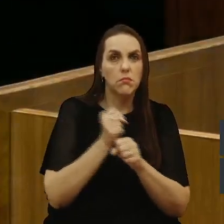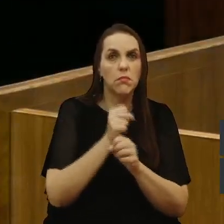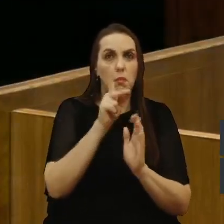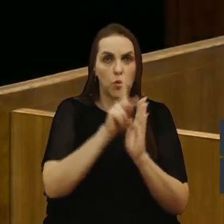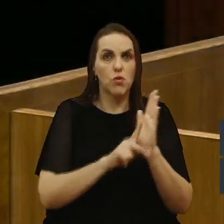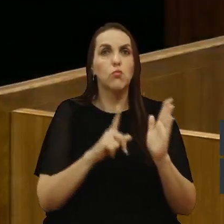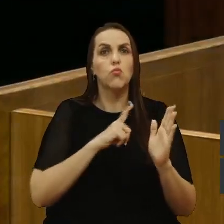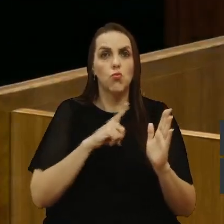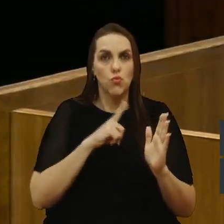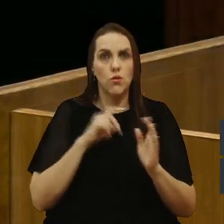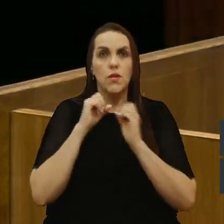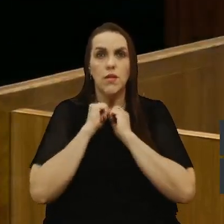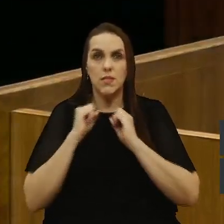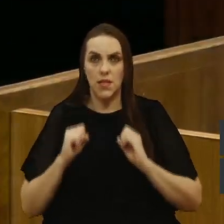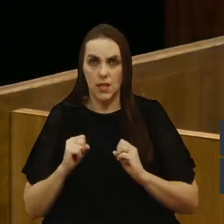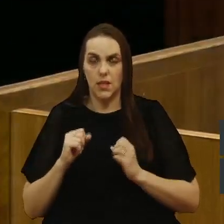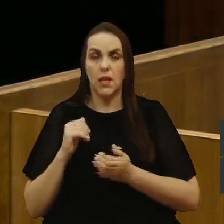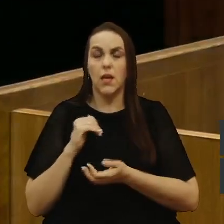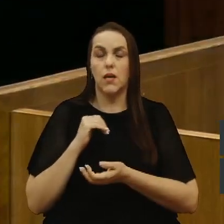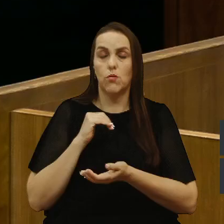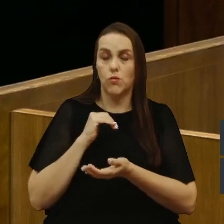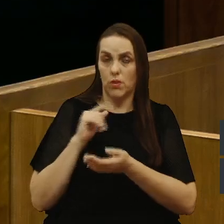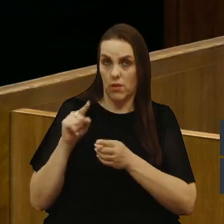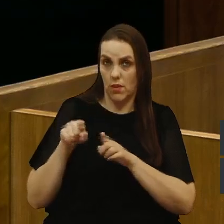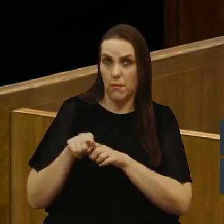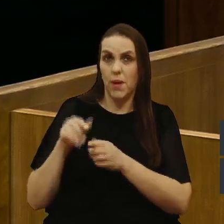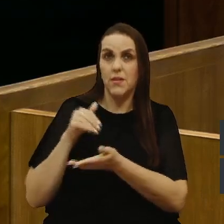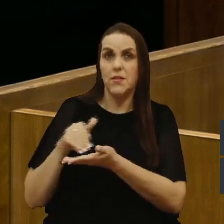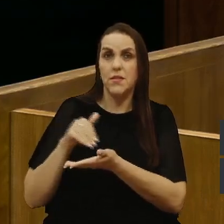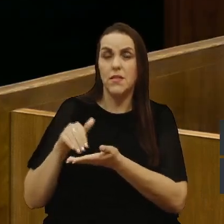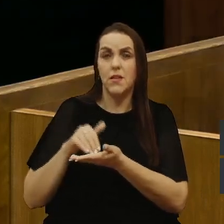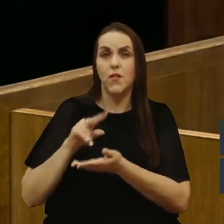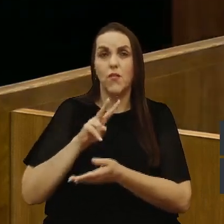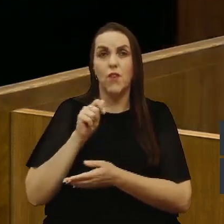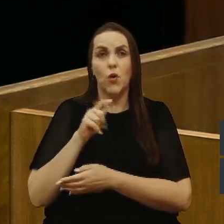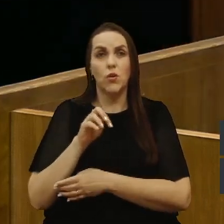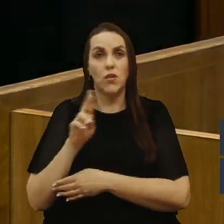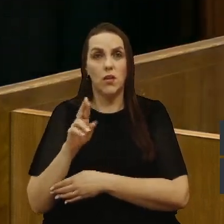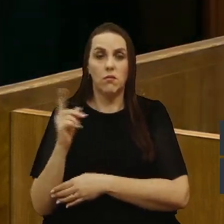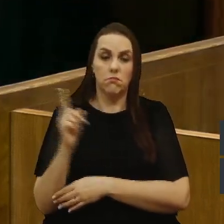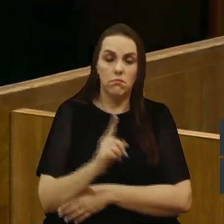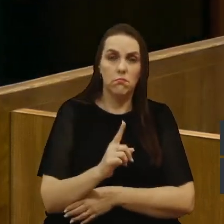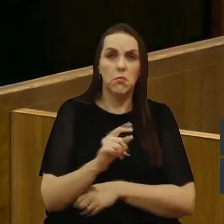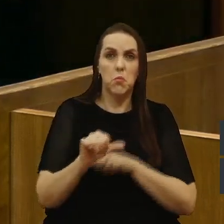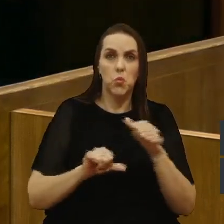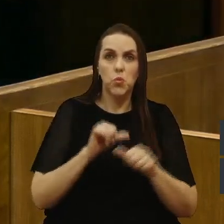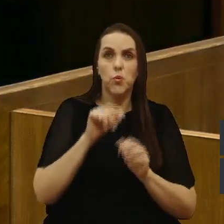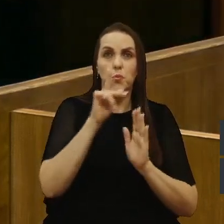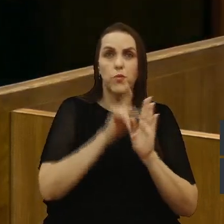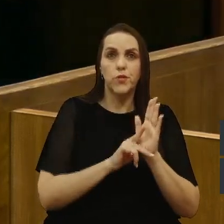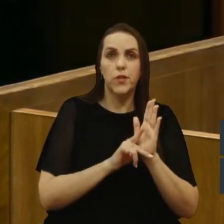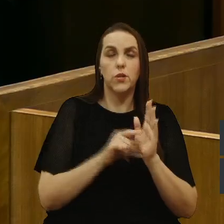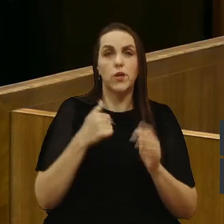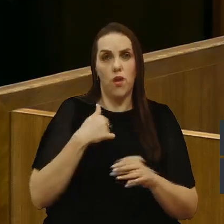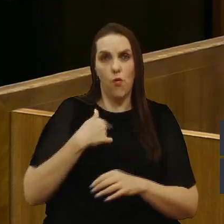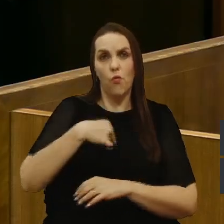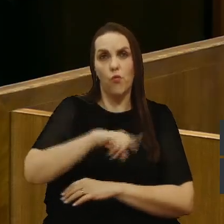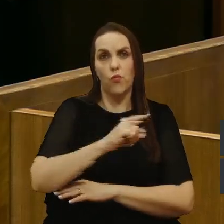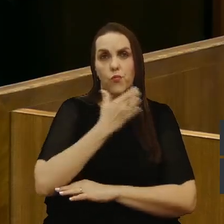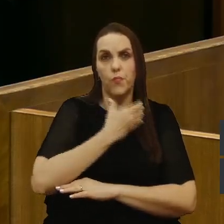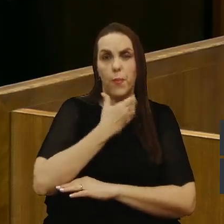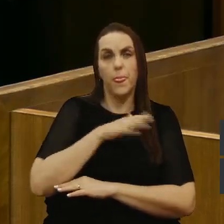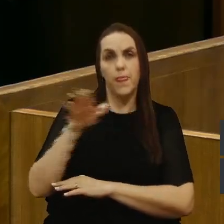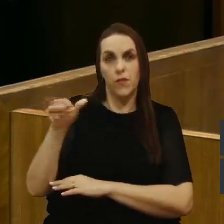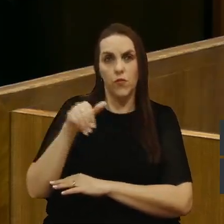de Obras, o engenheiro Walter lá, disse que foi modificado a questão do projeto, e quando eu estive lá em dezembro, eu chamei o prefeito, né,